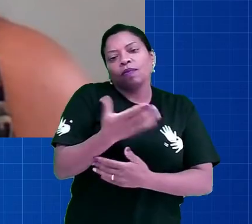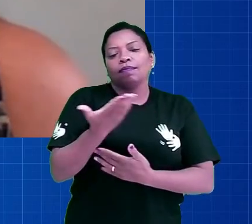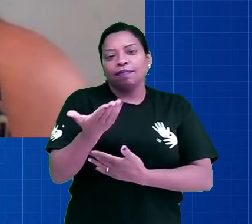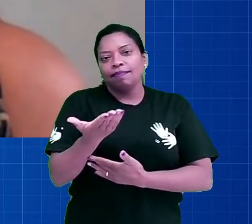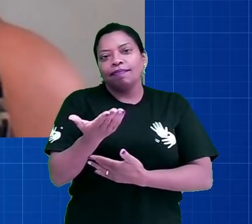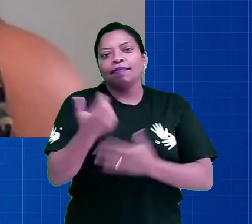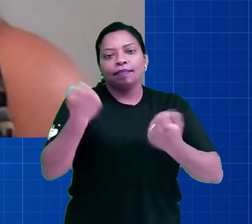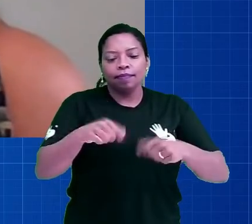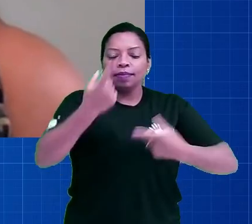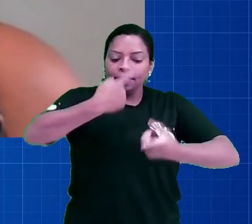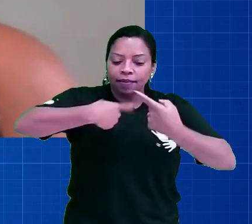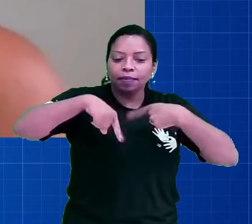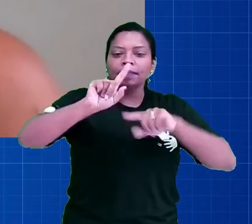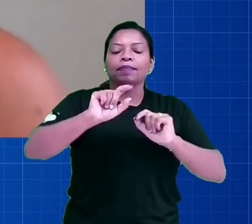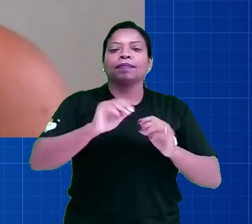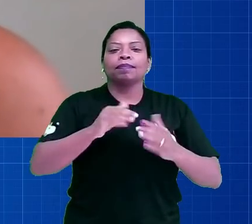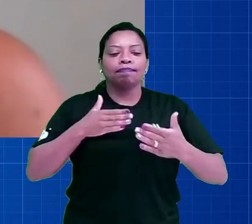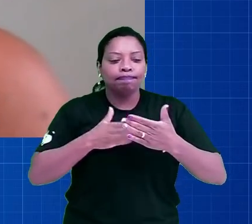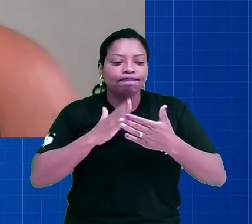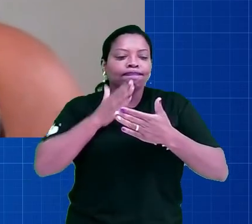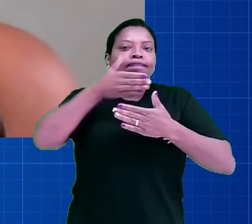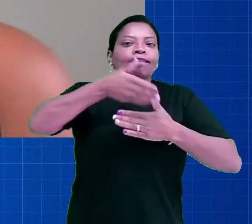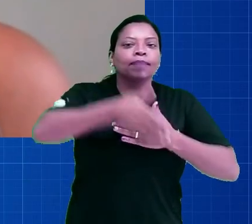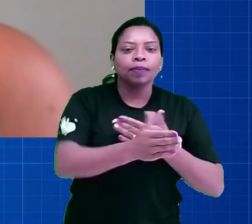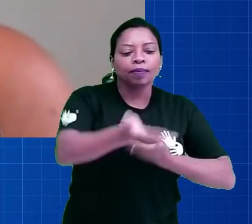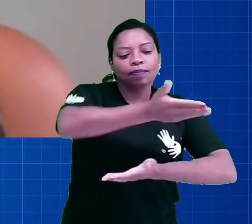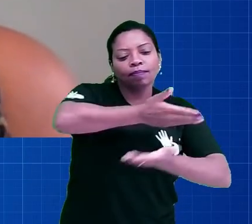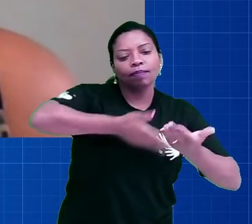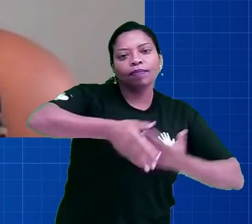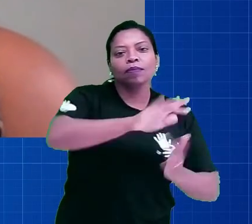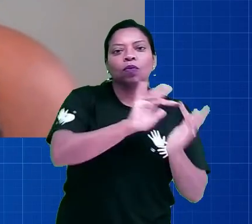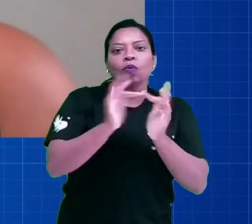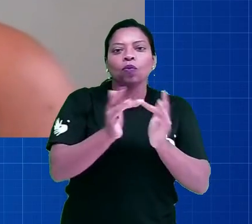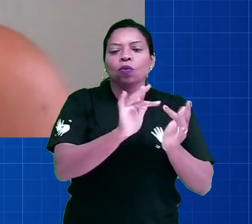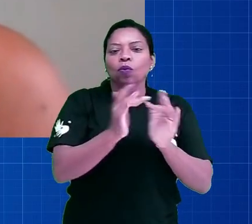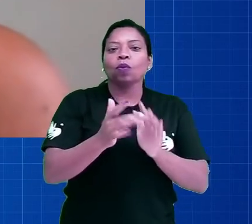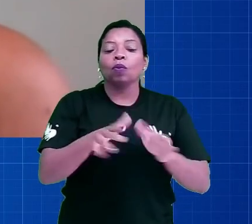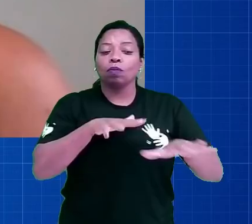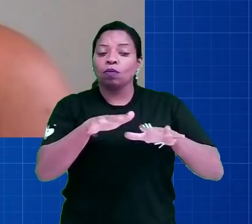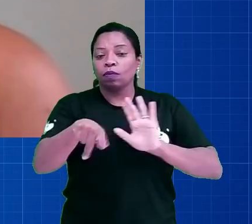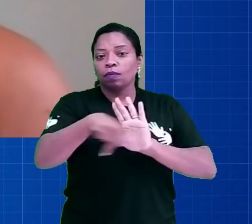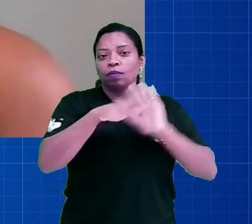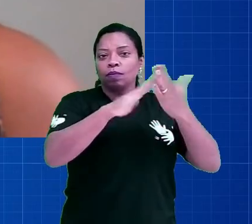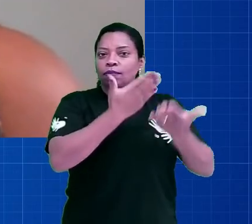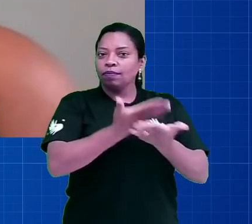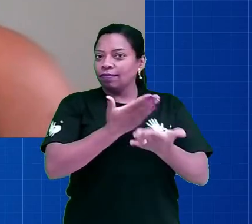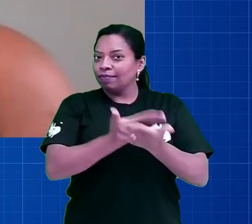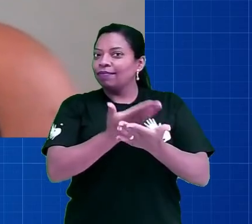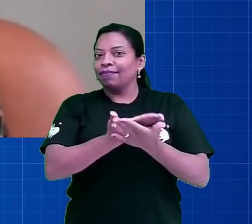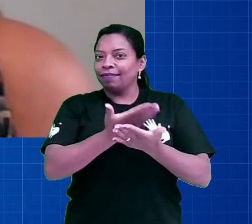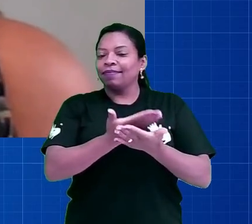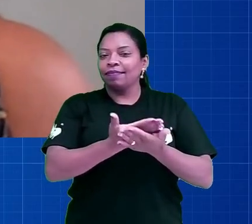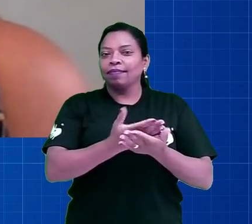de um projeto novo envolve realmente superação, né, das relações que a gente